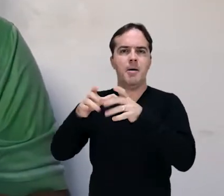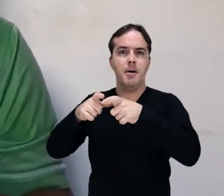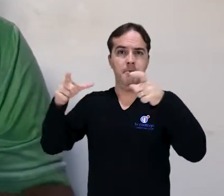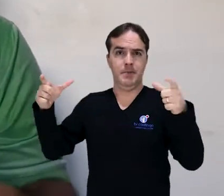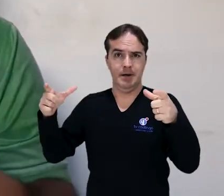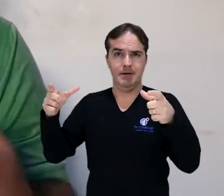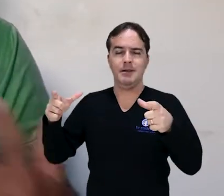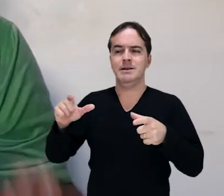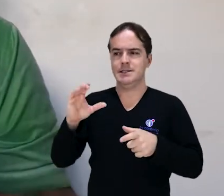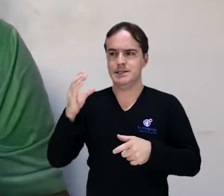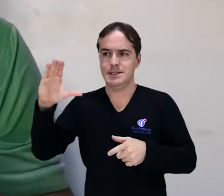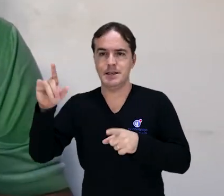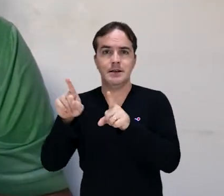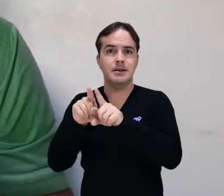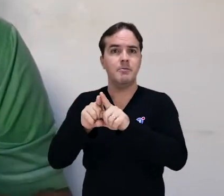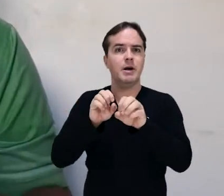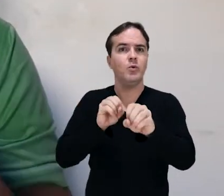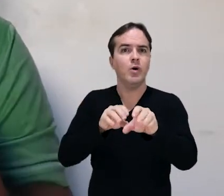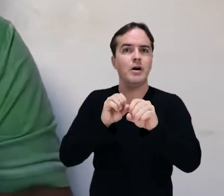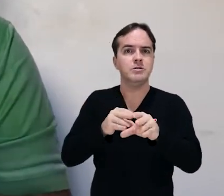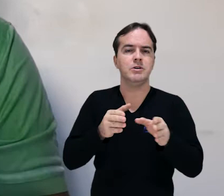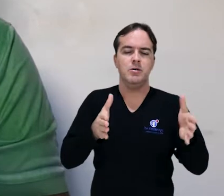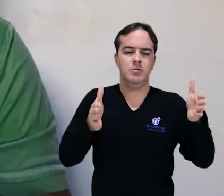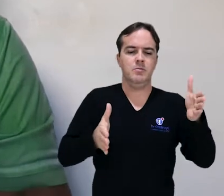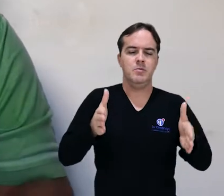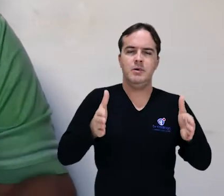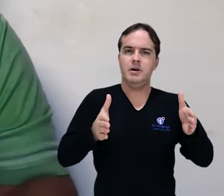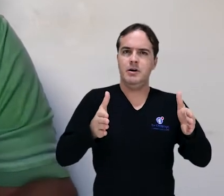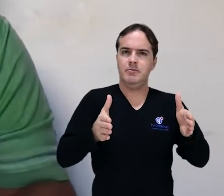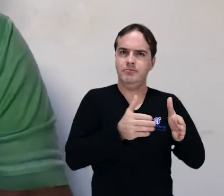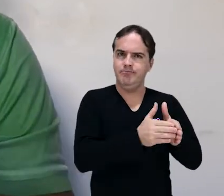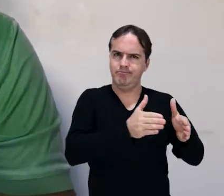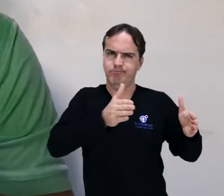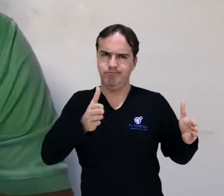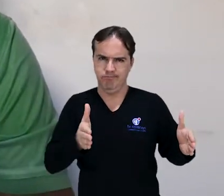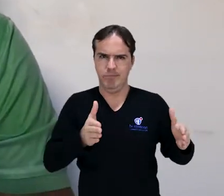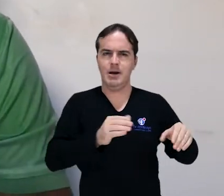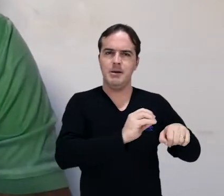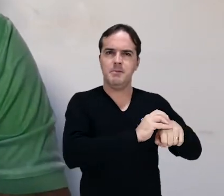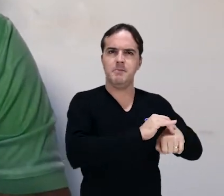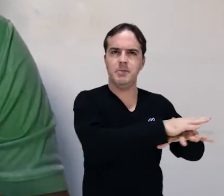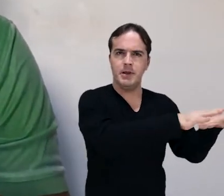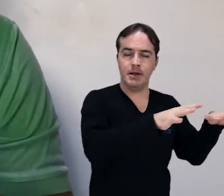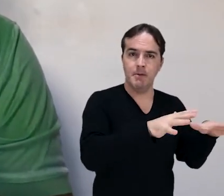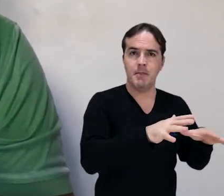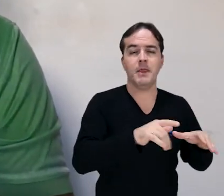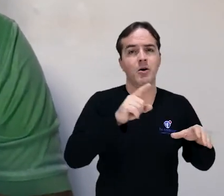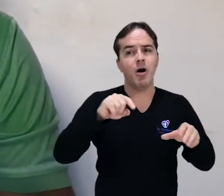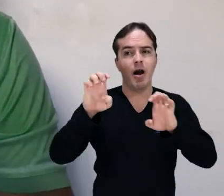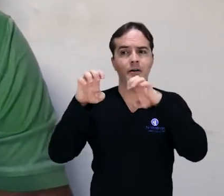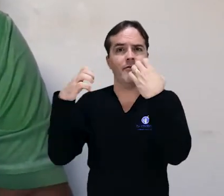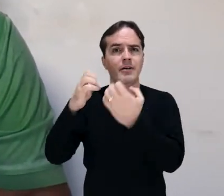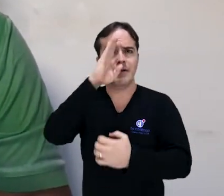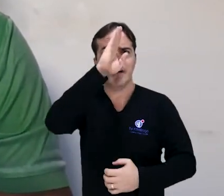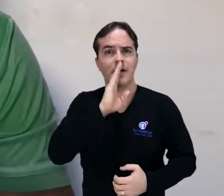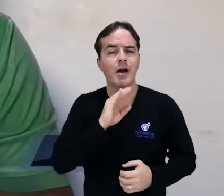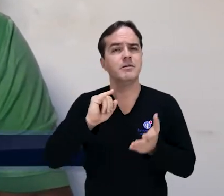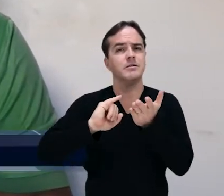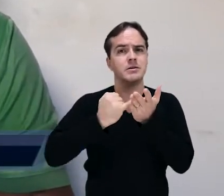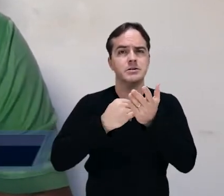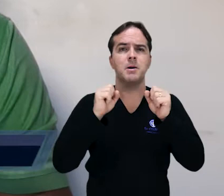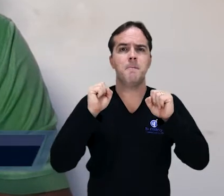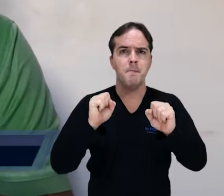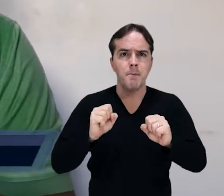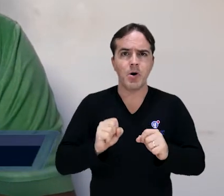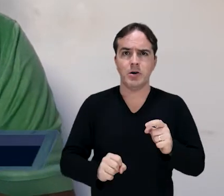quanto da educação durante a pandemia o evento é gratuito As inscrições já estão abertas para realizar